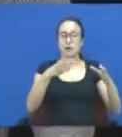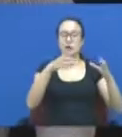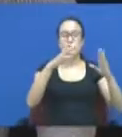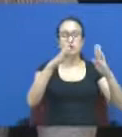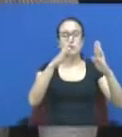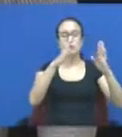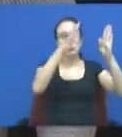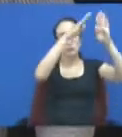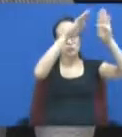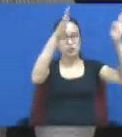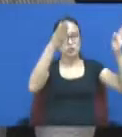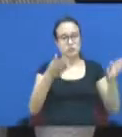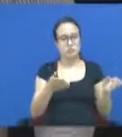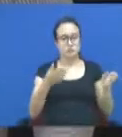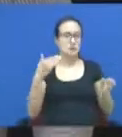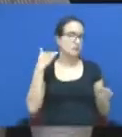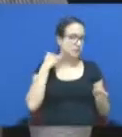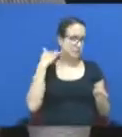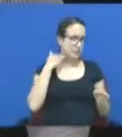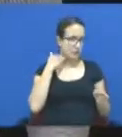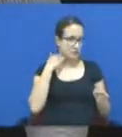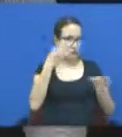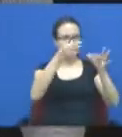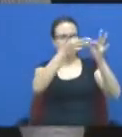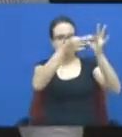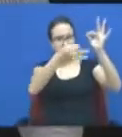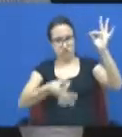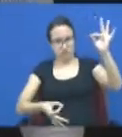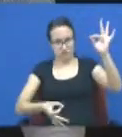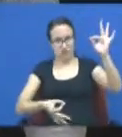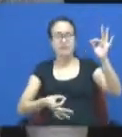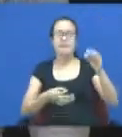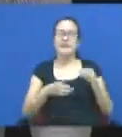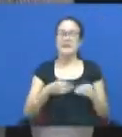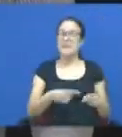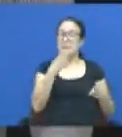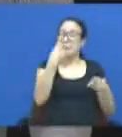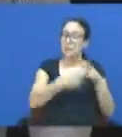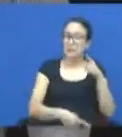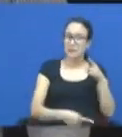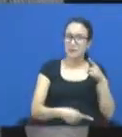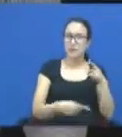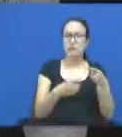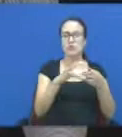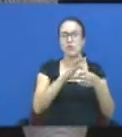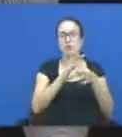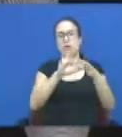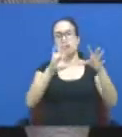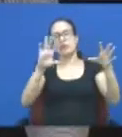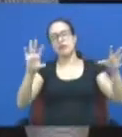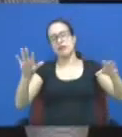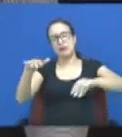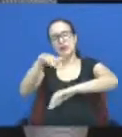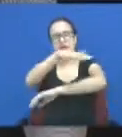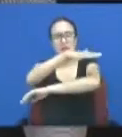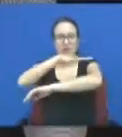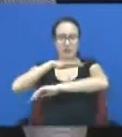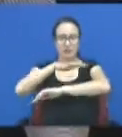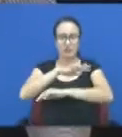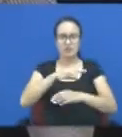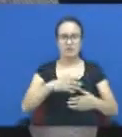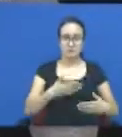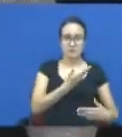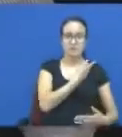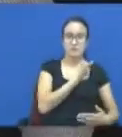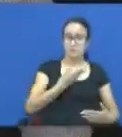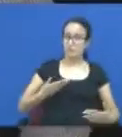somente em áreas públicas e abertas. Porém, agora esse outro projeto que vem